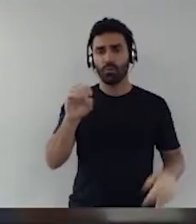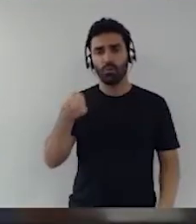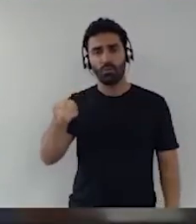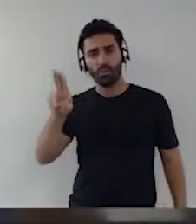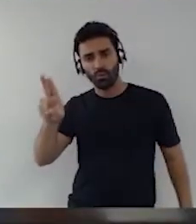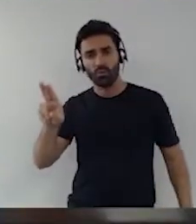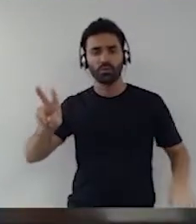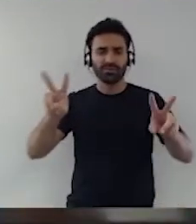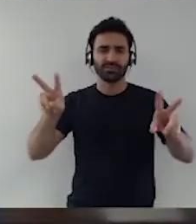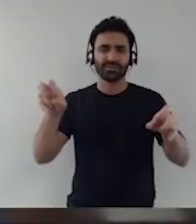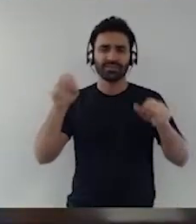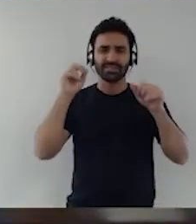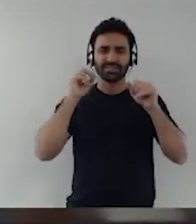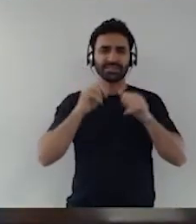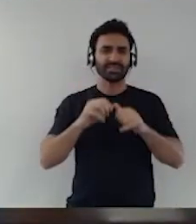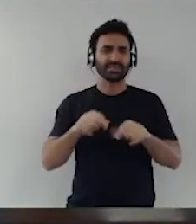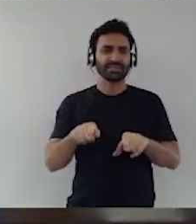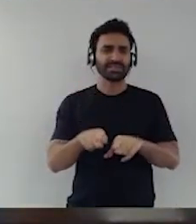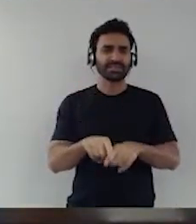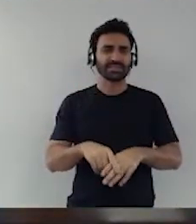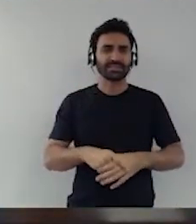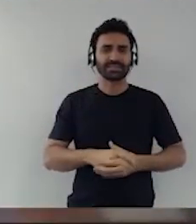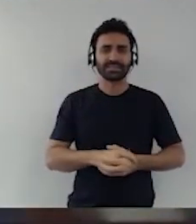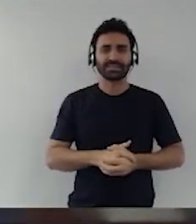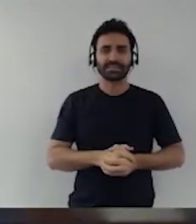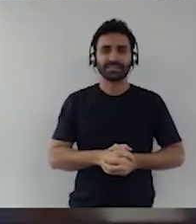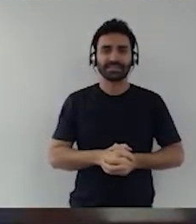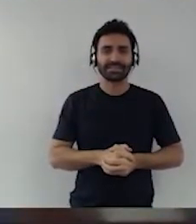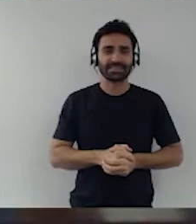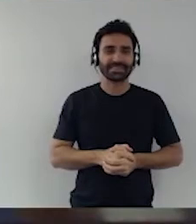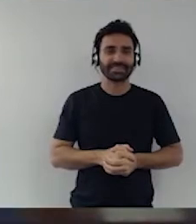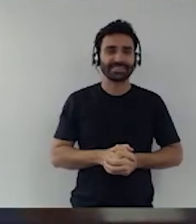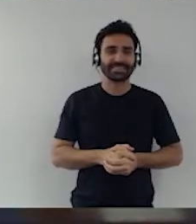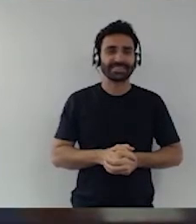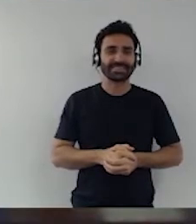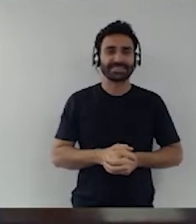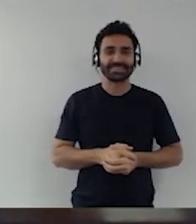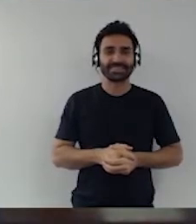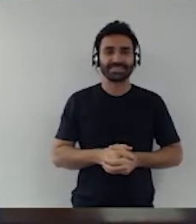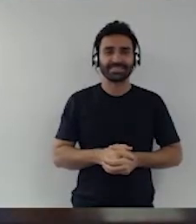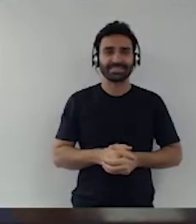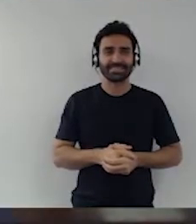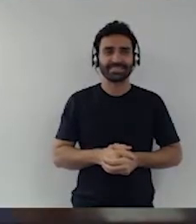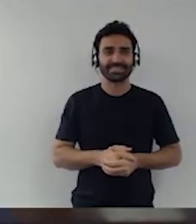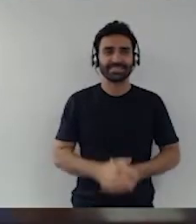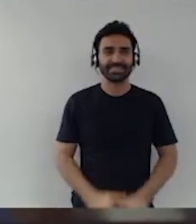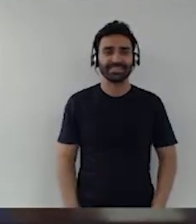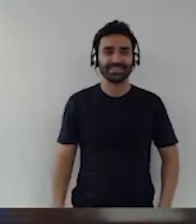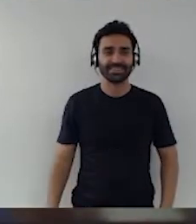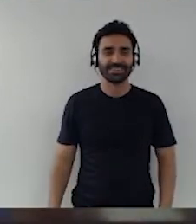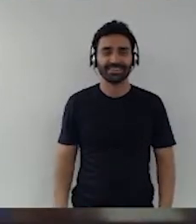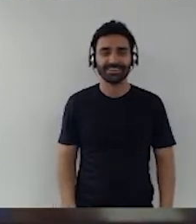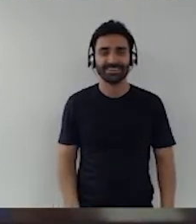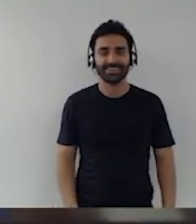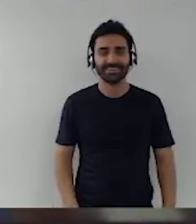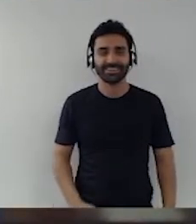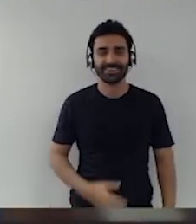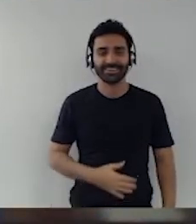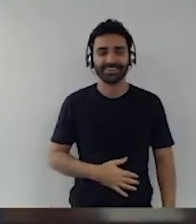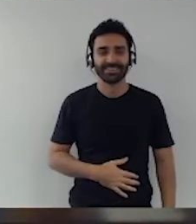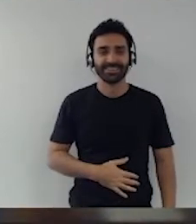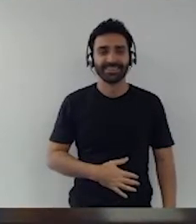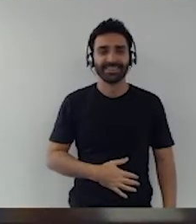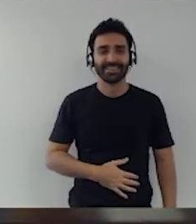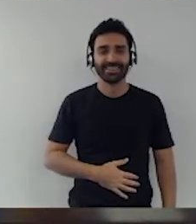respeito da questão idiomática, étnico-racial, religiosa, ele vai ter que buscar o seu lugar dentro desse